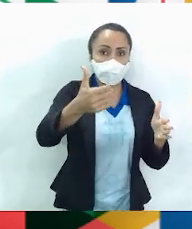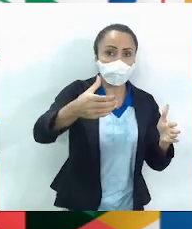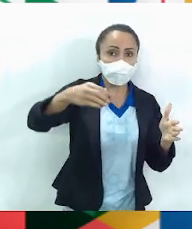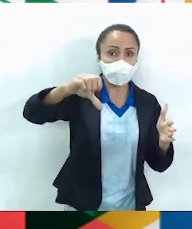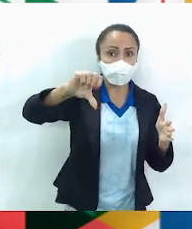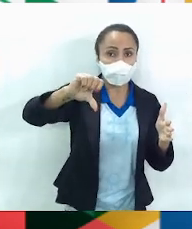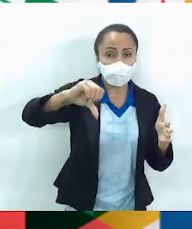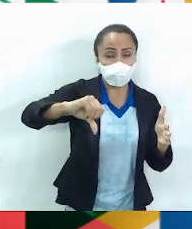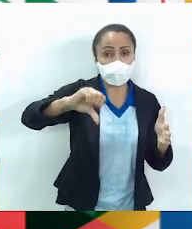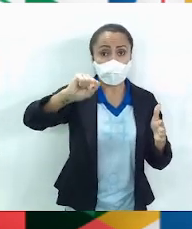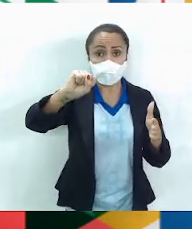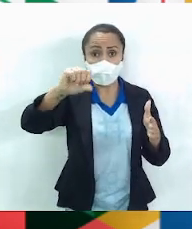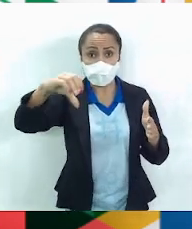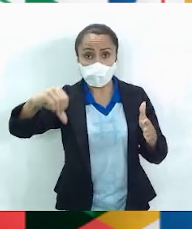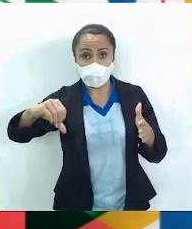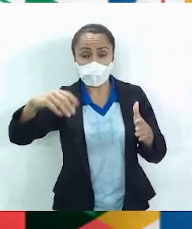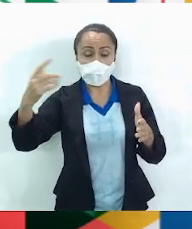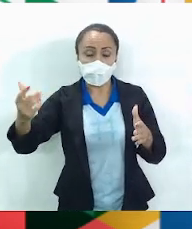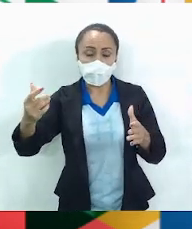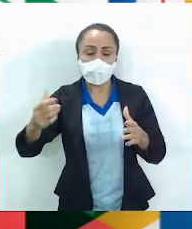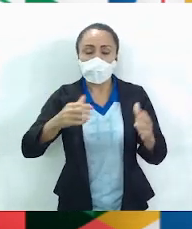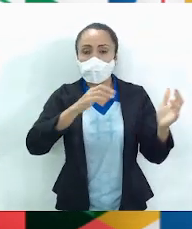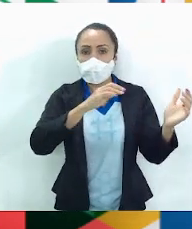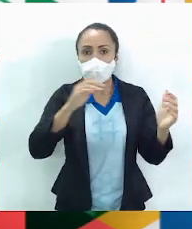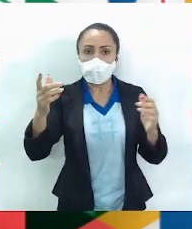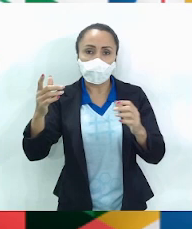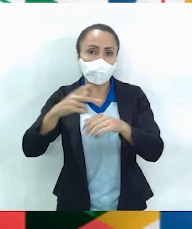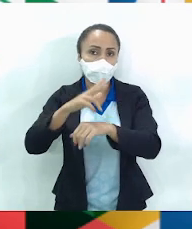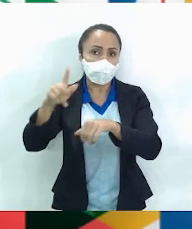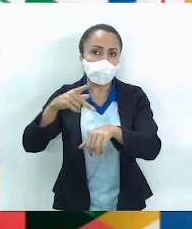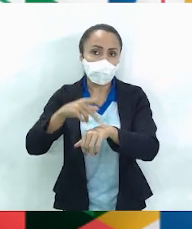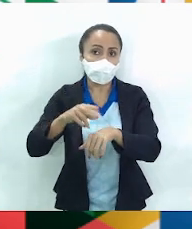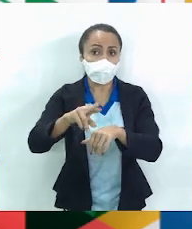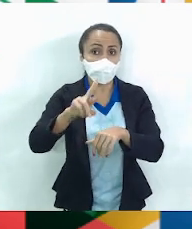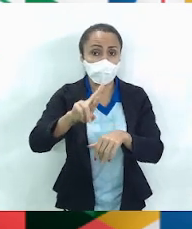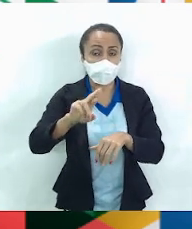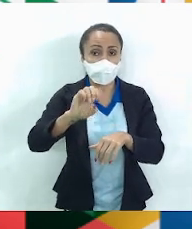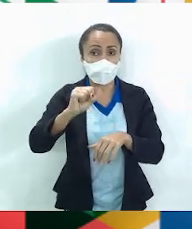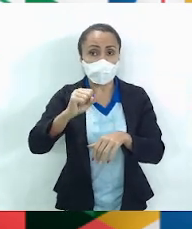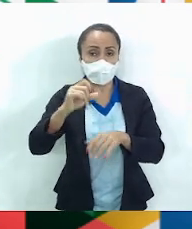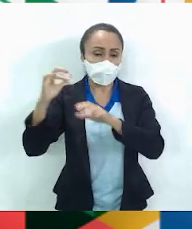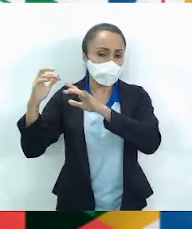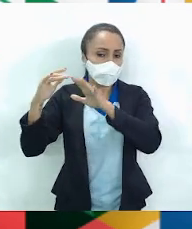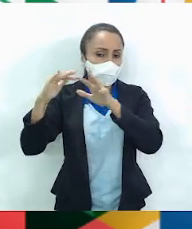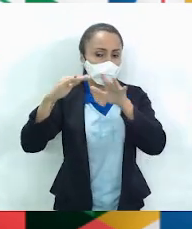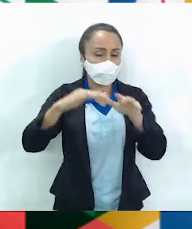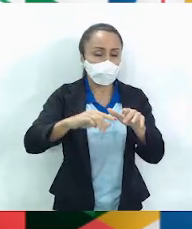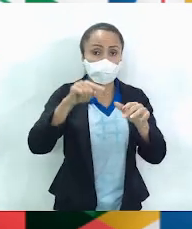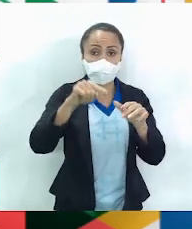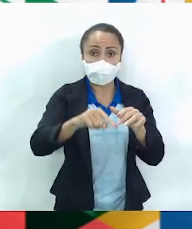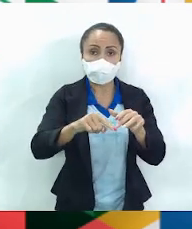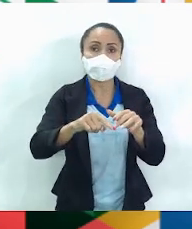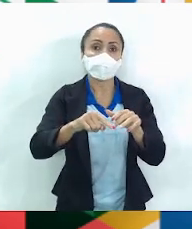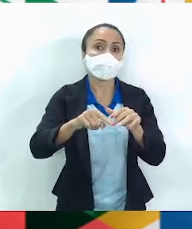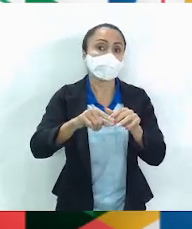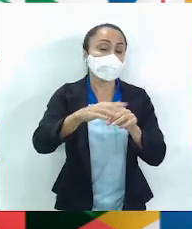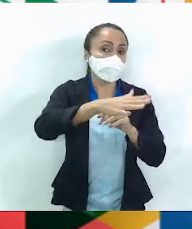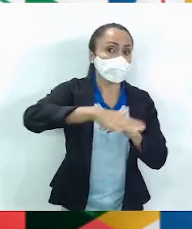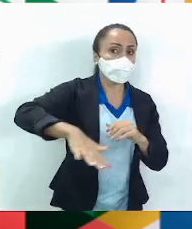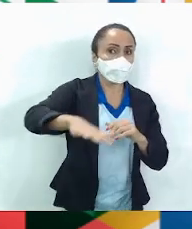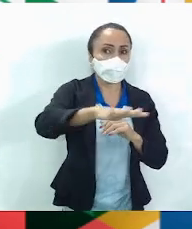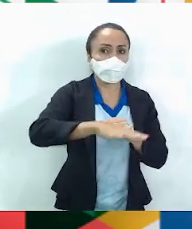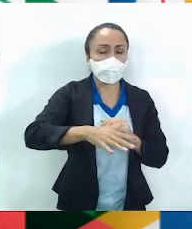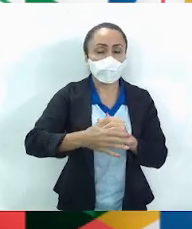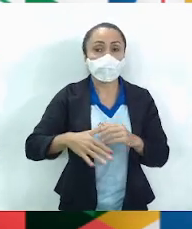União Soviética invadiu a região querendo anexar aquela província. Pois bem,